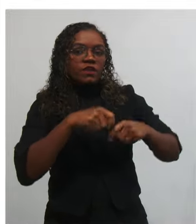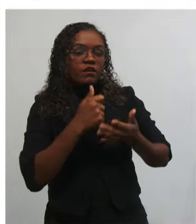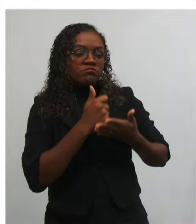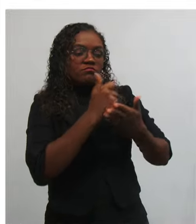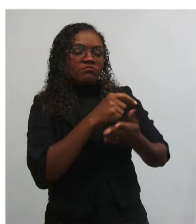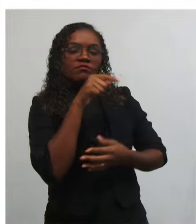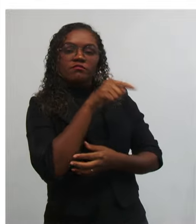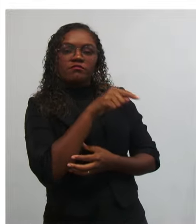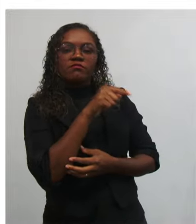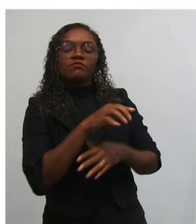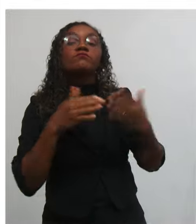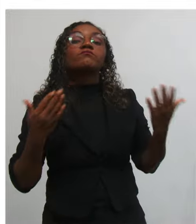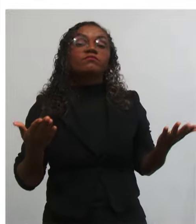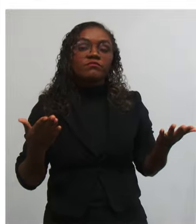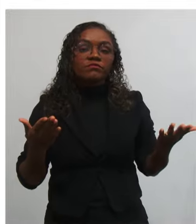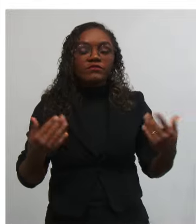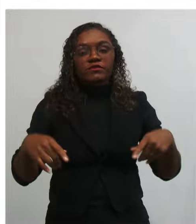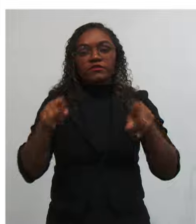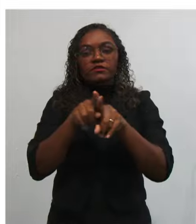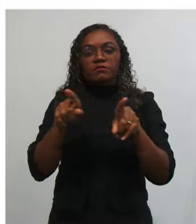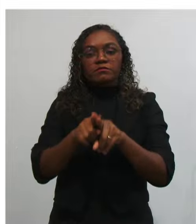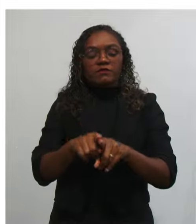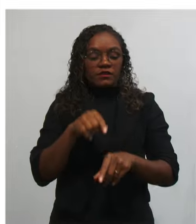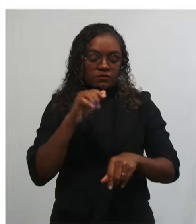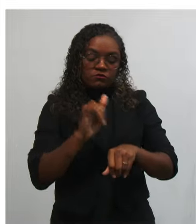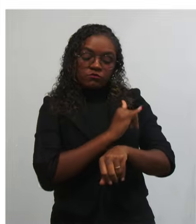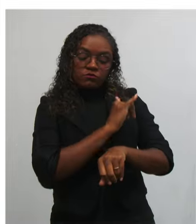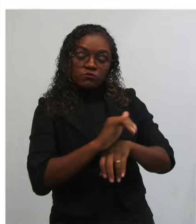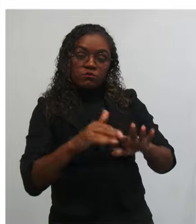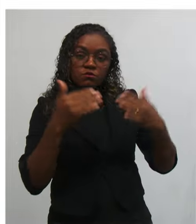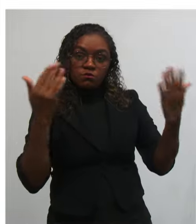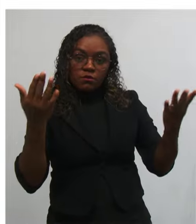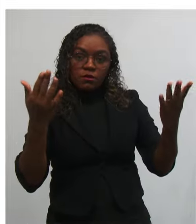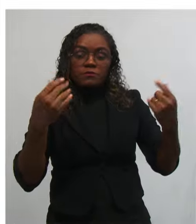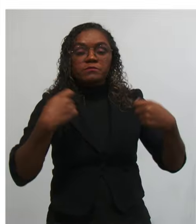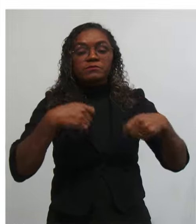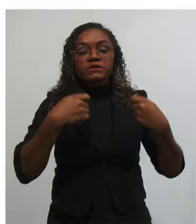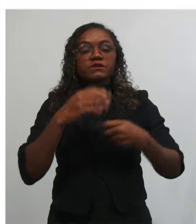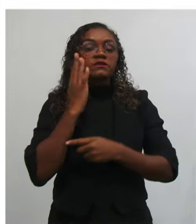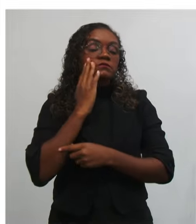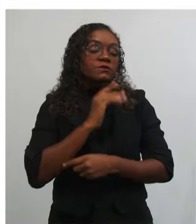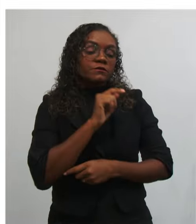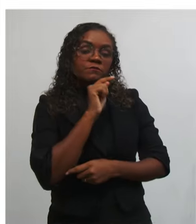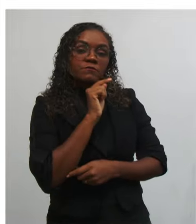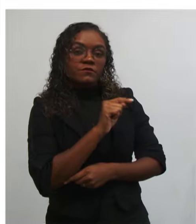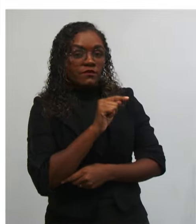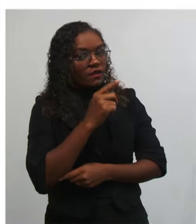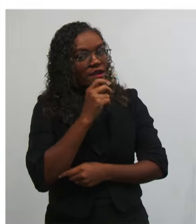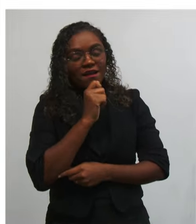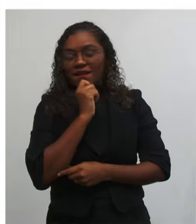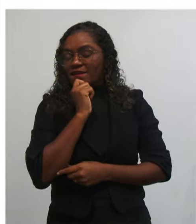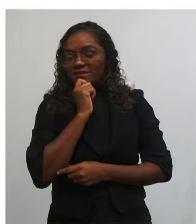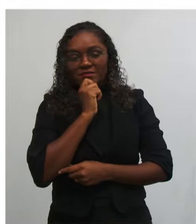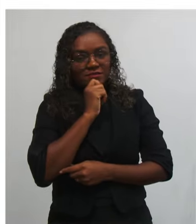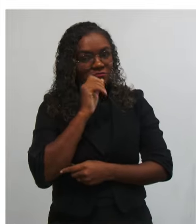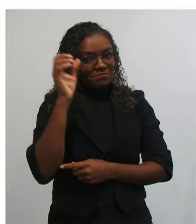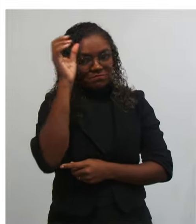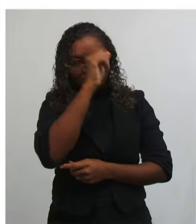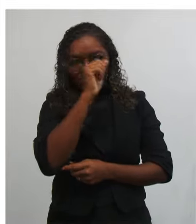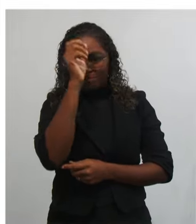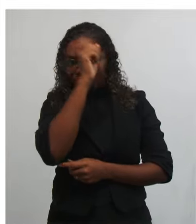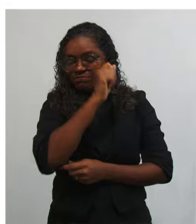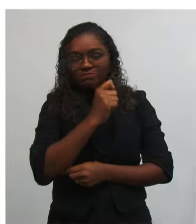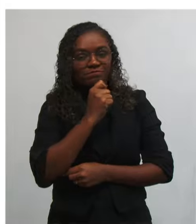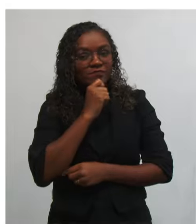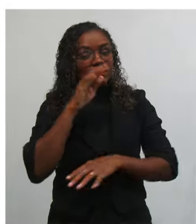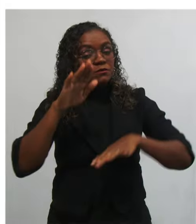aprendizagem deste aluno e Dependendo da forma muitas vezes este aluno não vai aprender então a aula